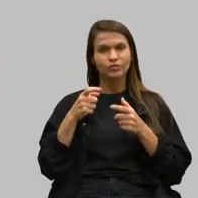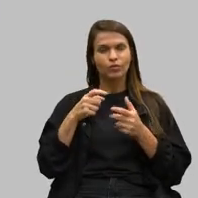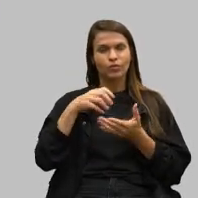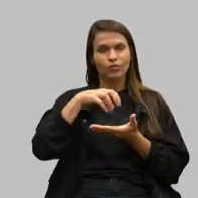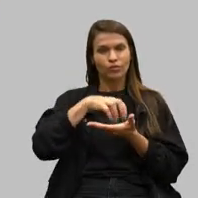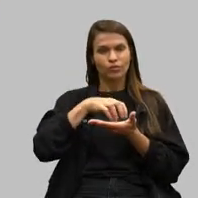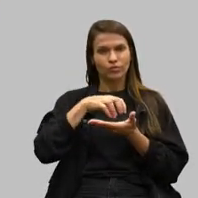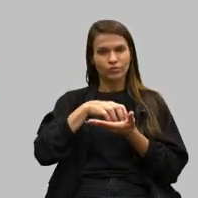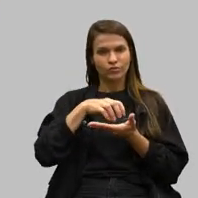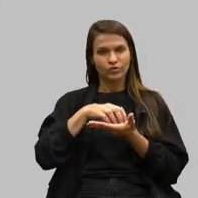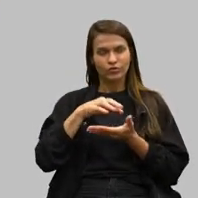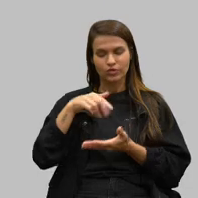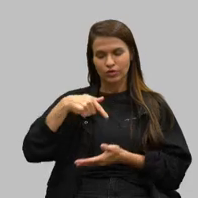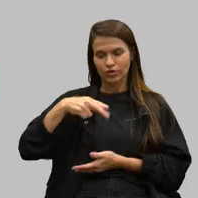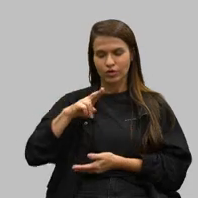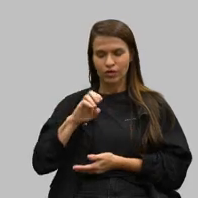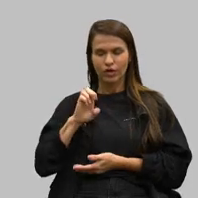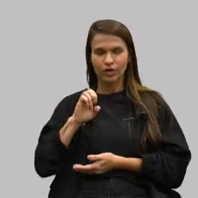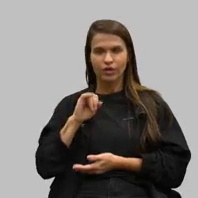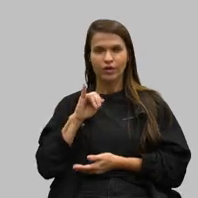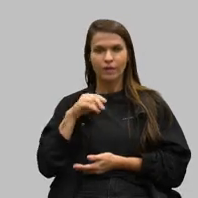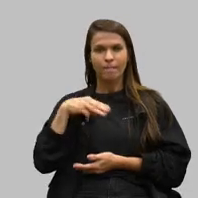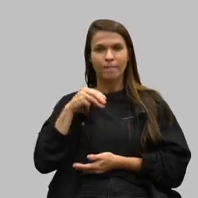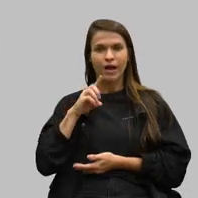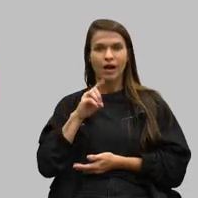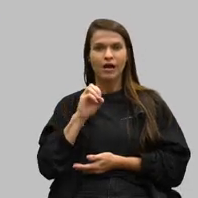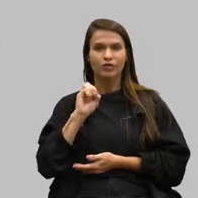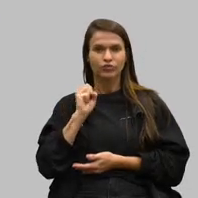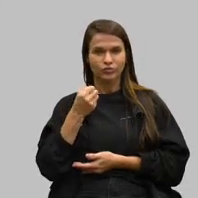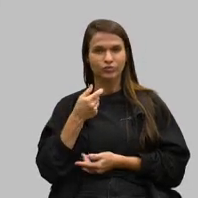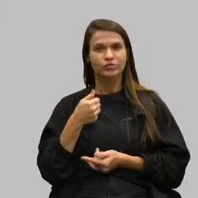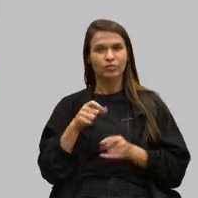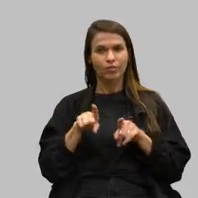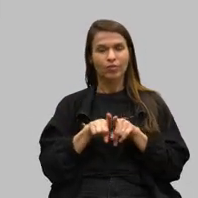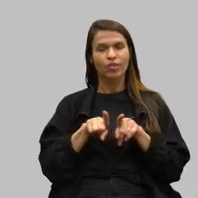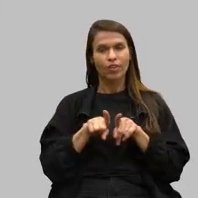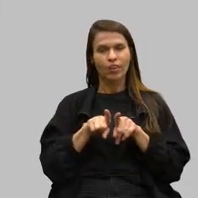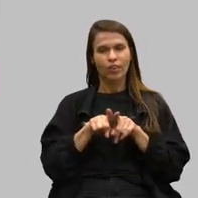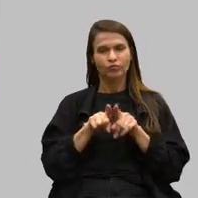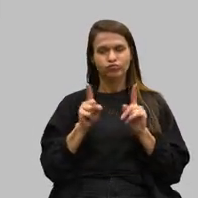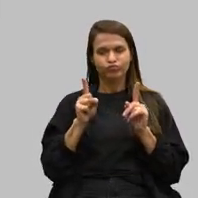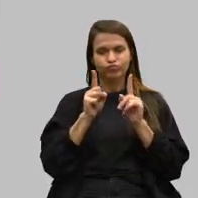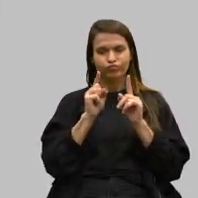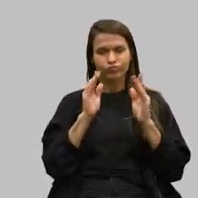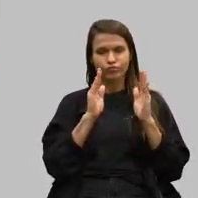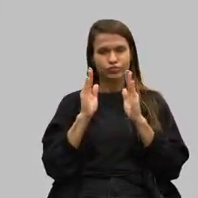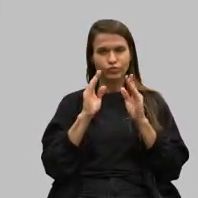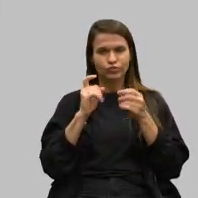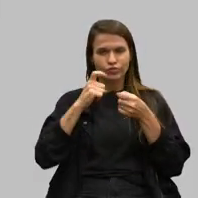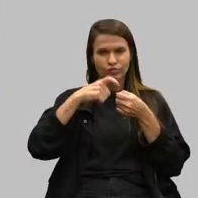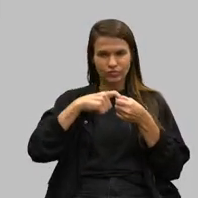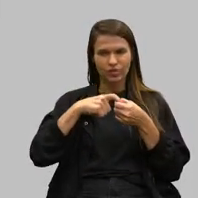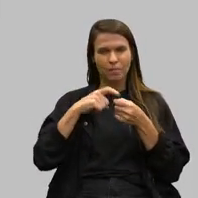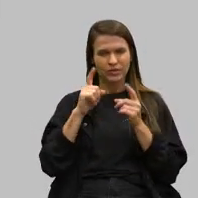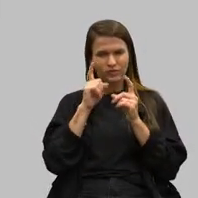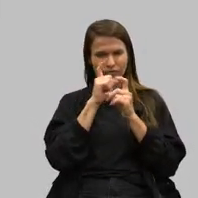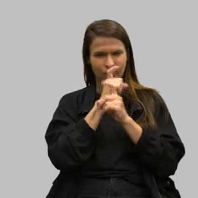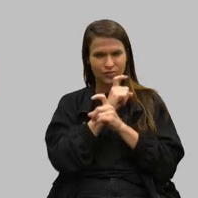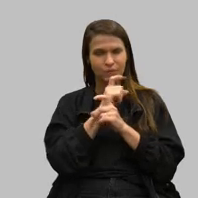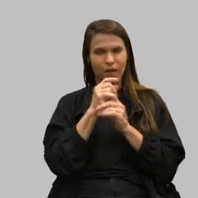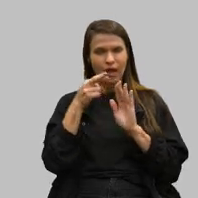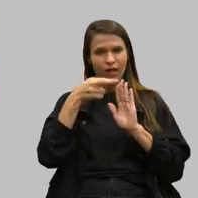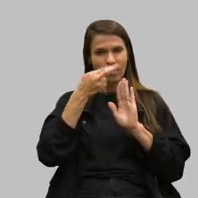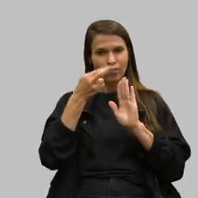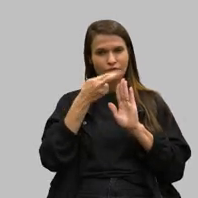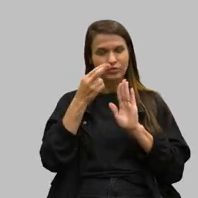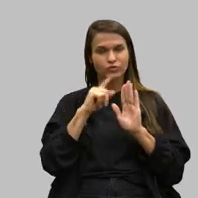fica muito feliz. Sobre os outros pleitos, nós estamos acelerando, nós encurtamos alguns prazos, gente, convênio sempre é mais complexo, mas resolução, nós estamos